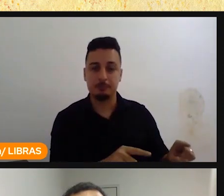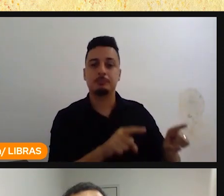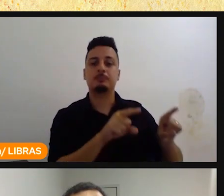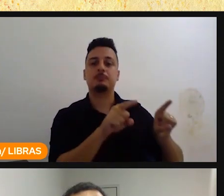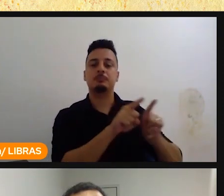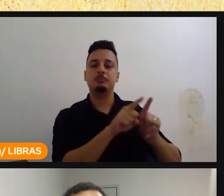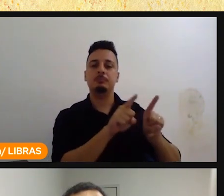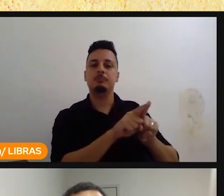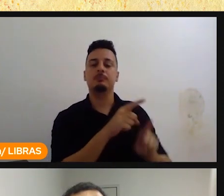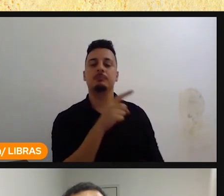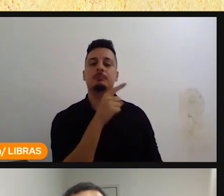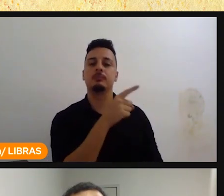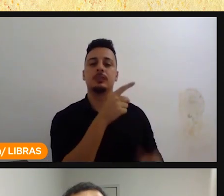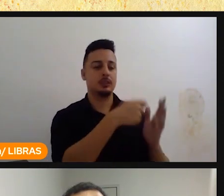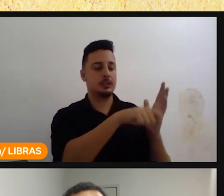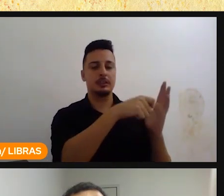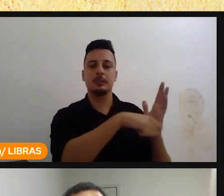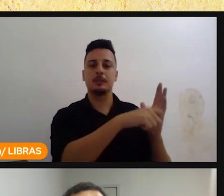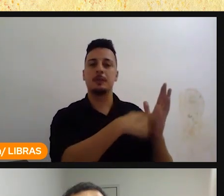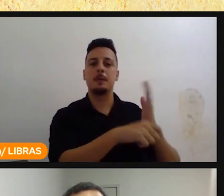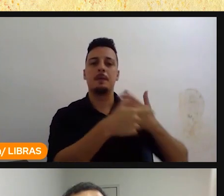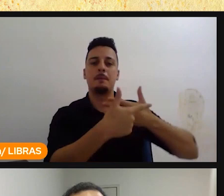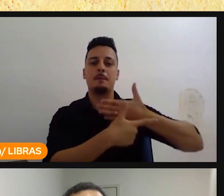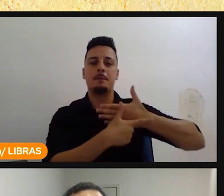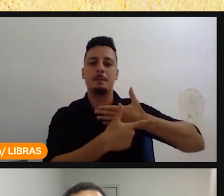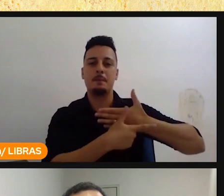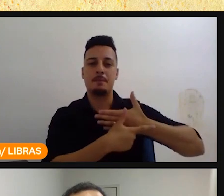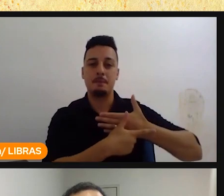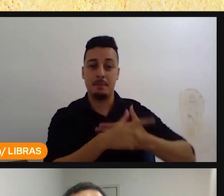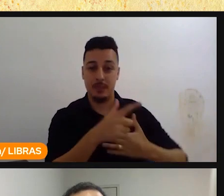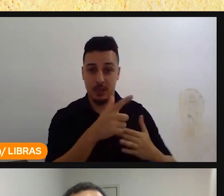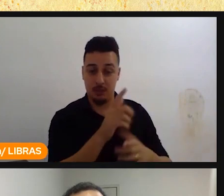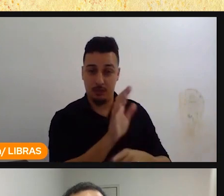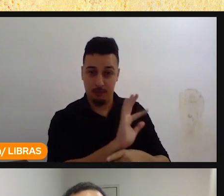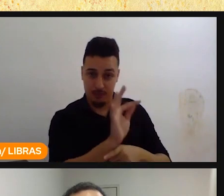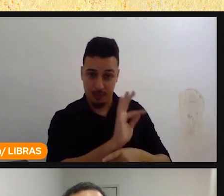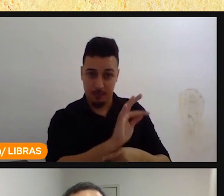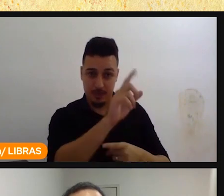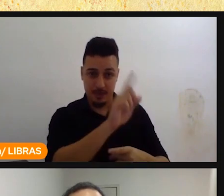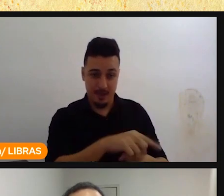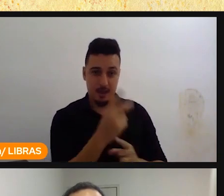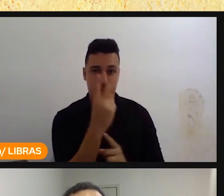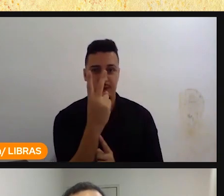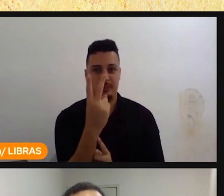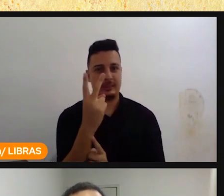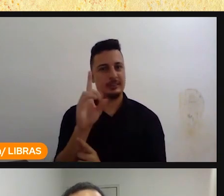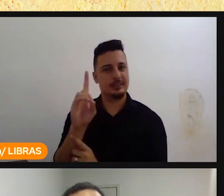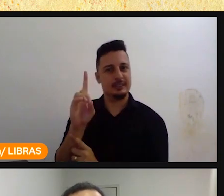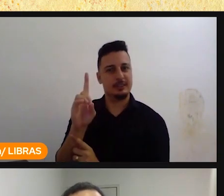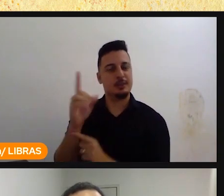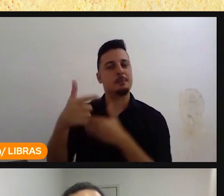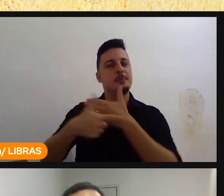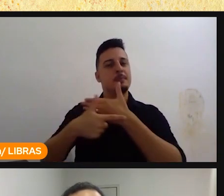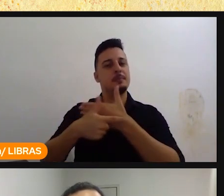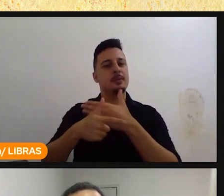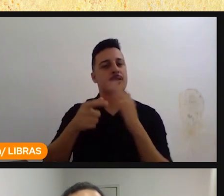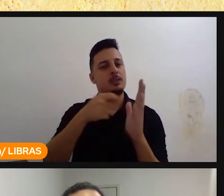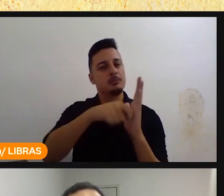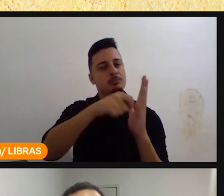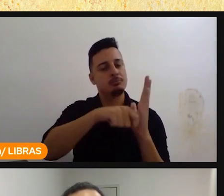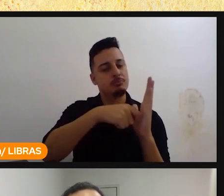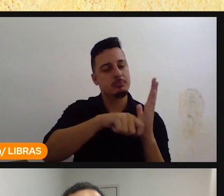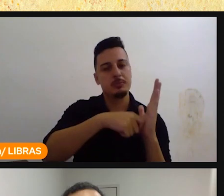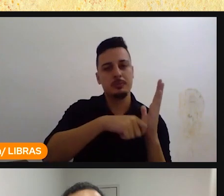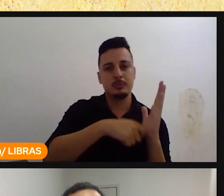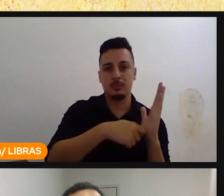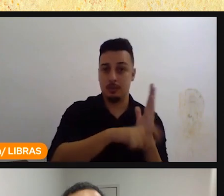também, ele desenha no papel, né, o filme é 2D, desenho no papel, e isso é uma coisa que ele não muda, é o